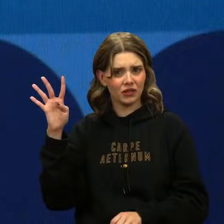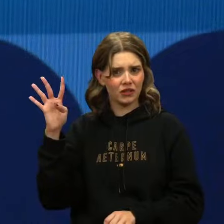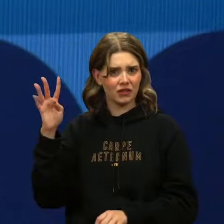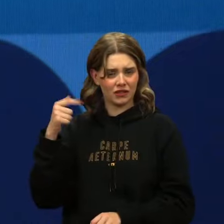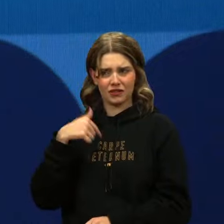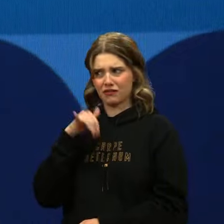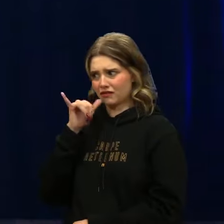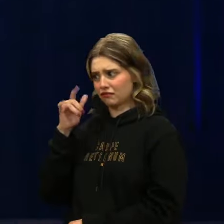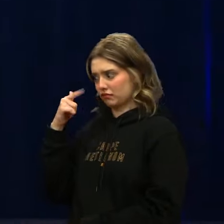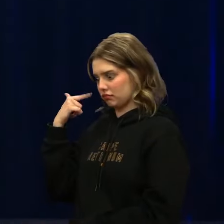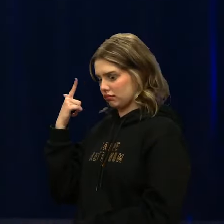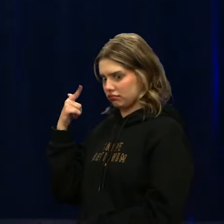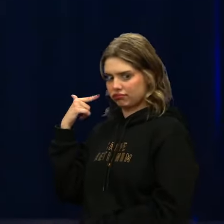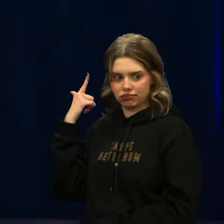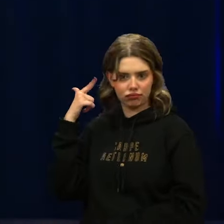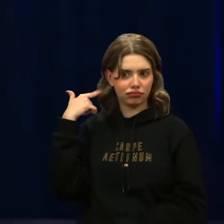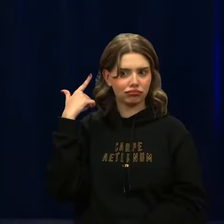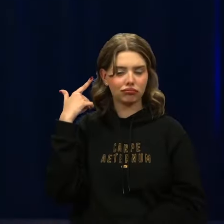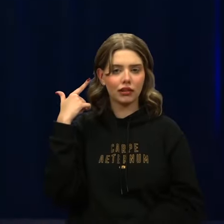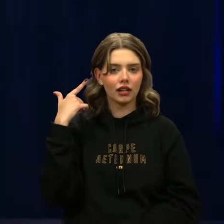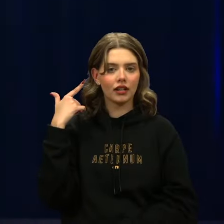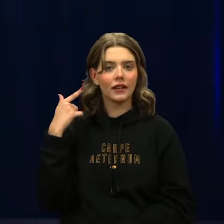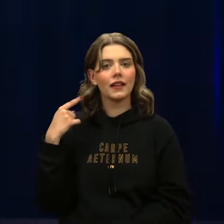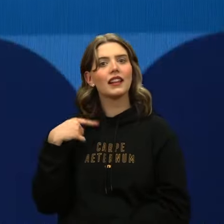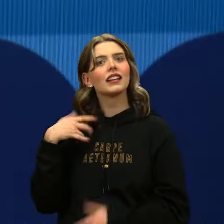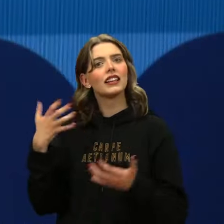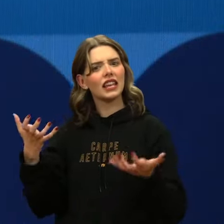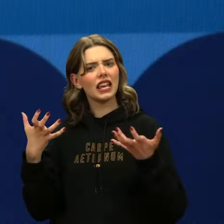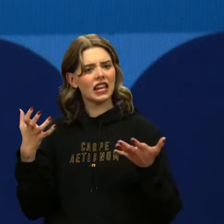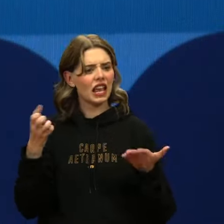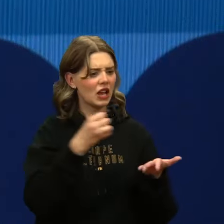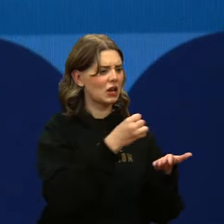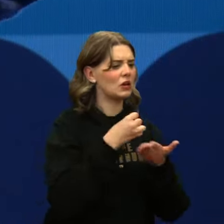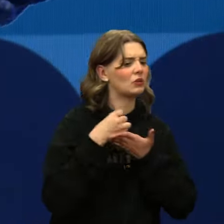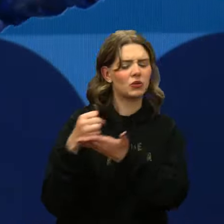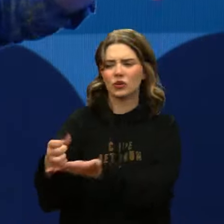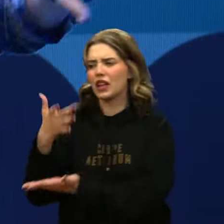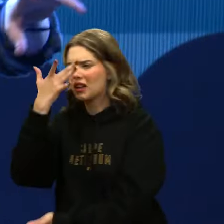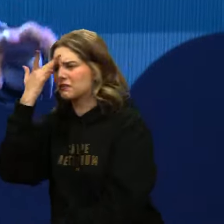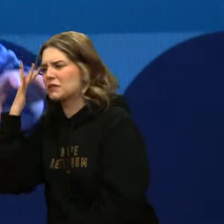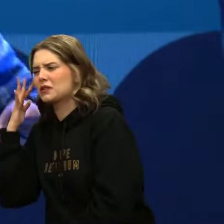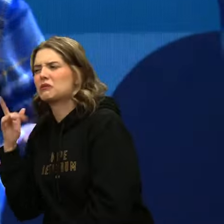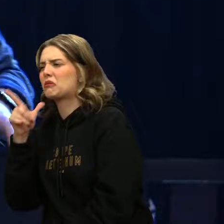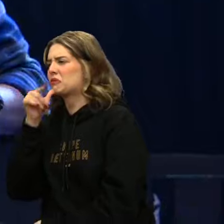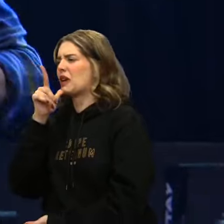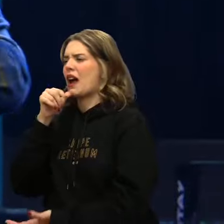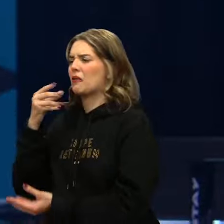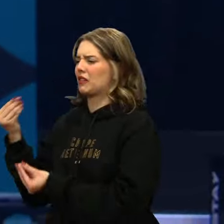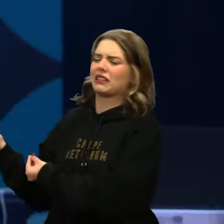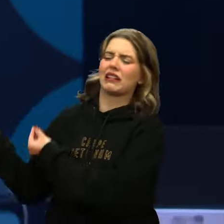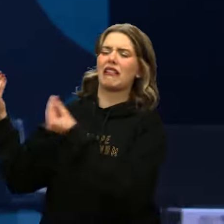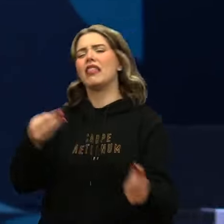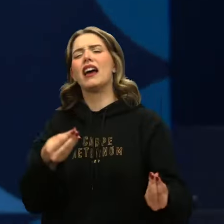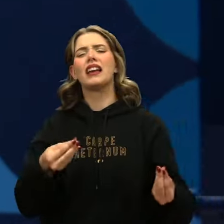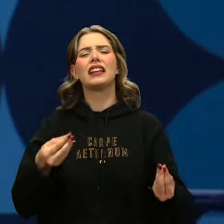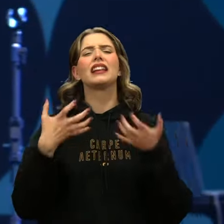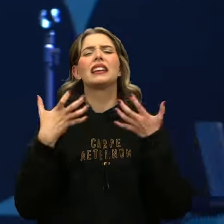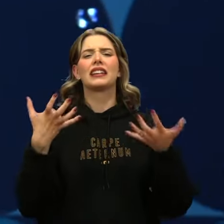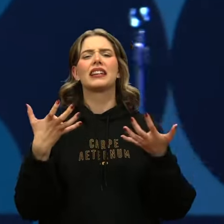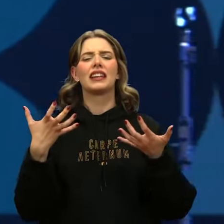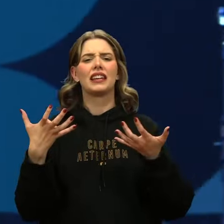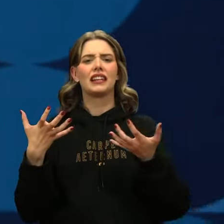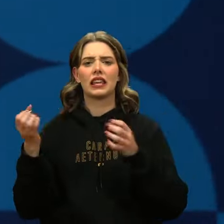terreno, sei lá onde, e fazer um projeto social, e acolher pessoas, e puxar água, sei lá de onde, para os lugares onde não tinha água. Ele queria treinar tantos